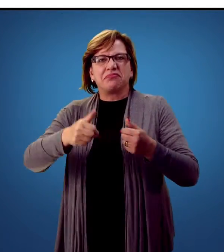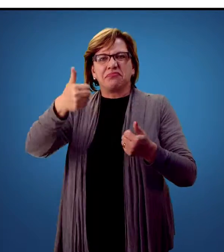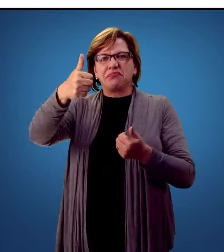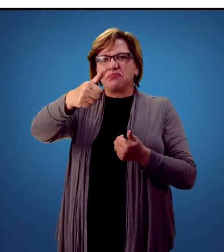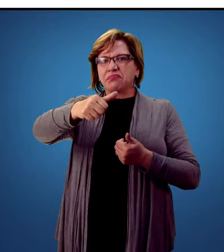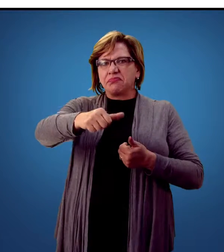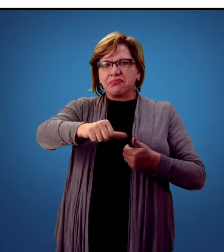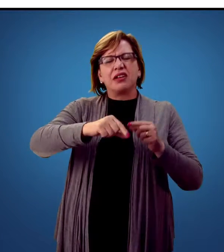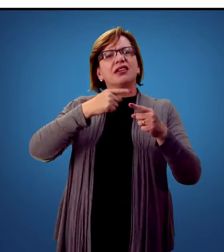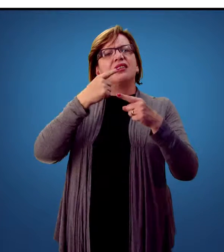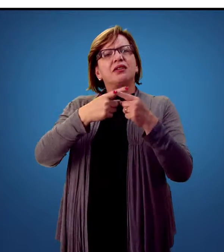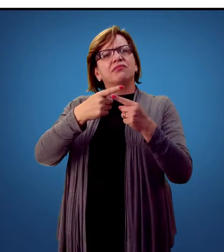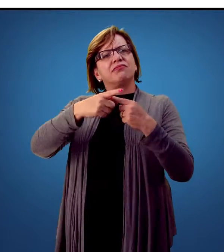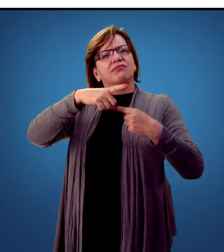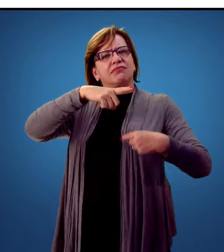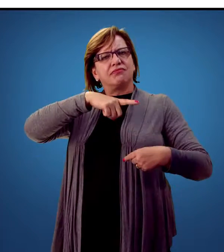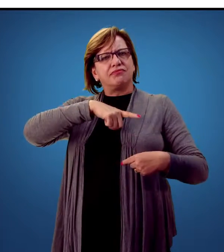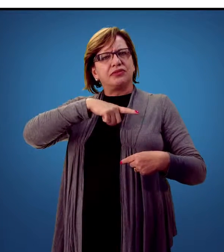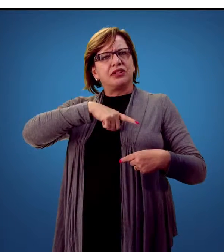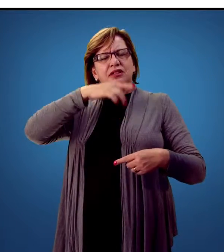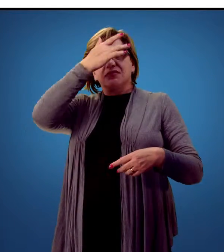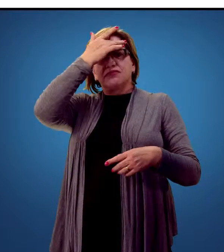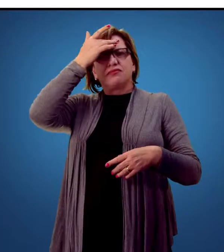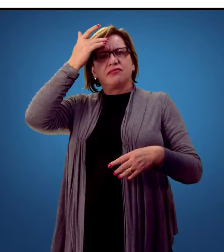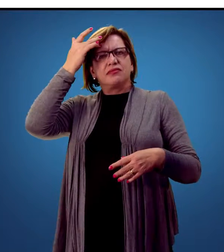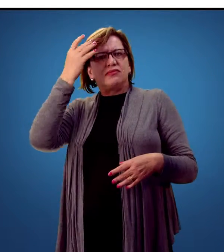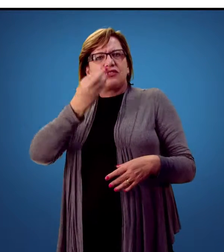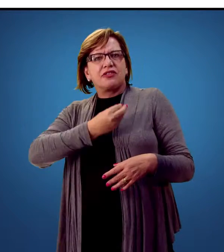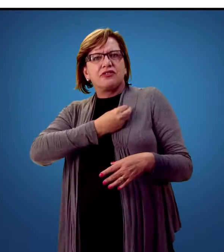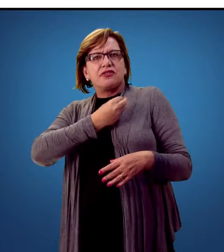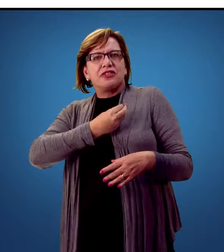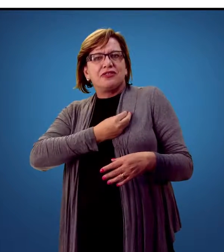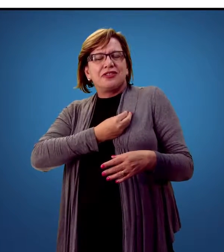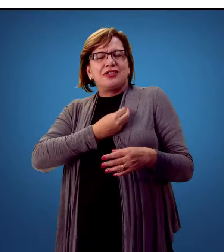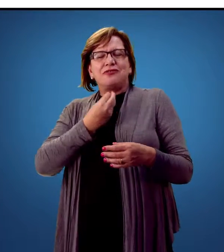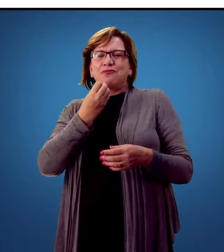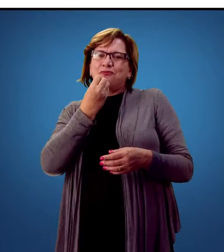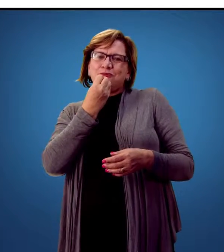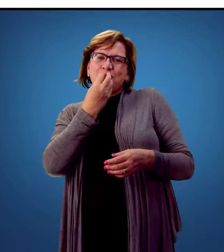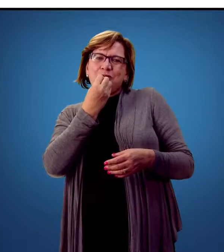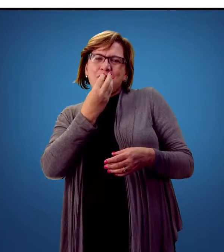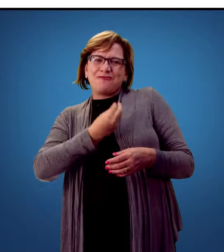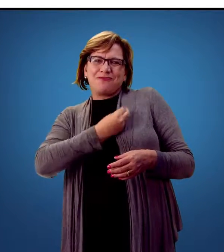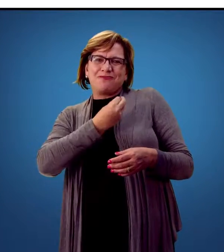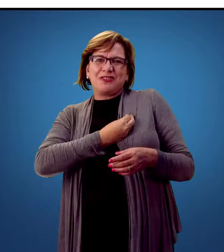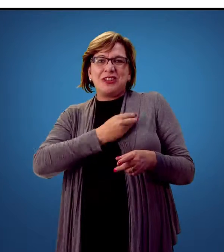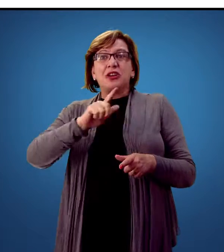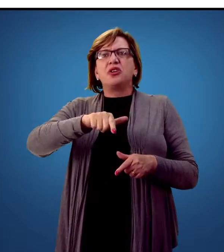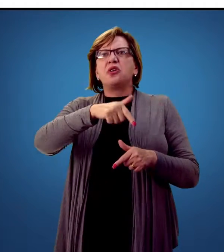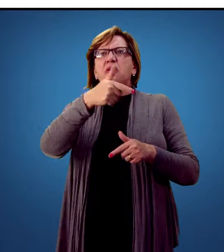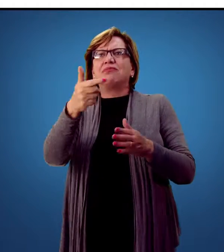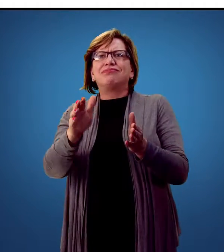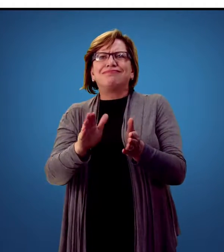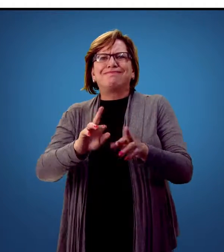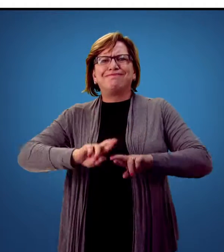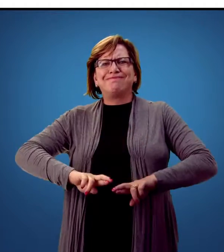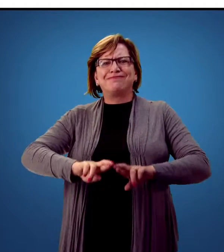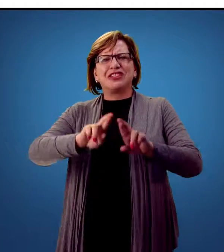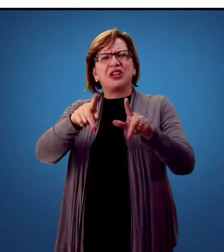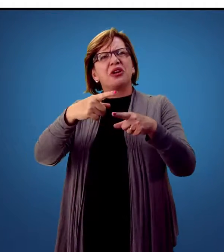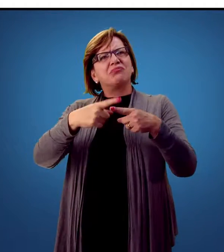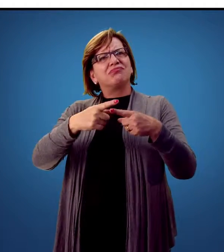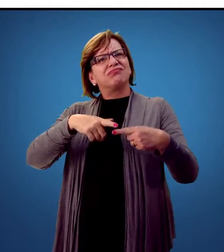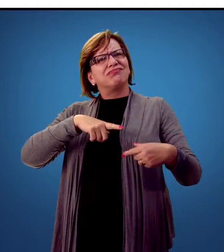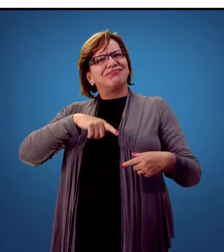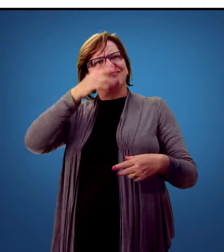as por que será que existe é pessoas que vivem uma vida mais confortável do que as outras porque será que existe pobreza